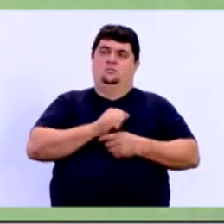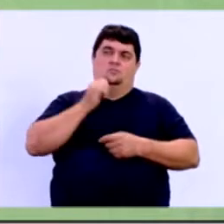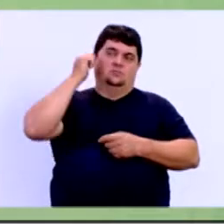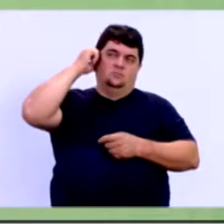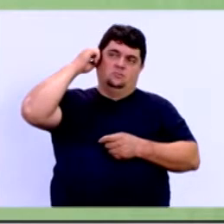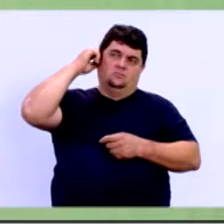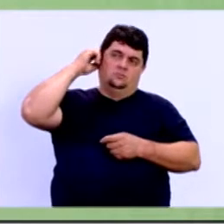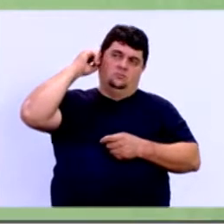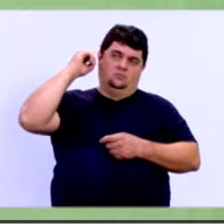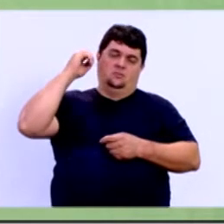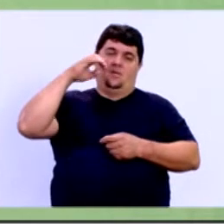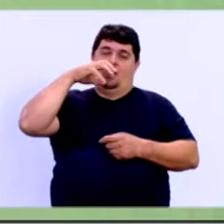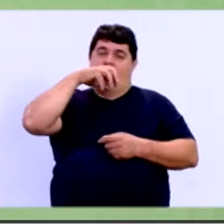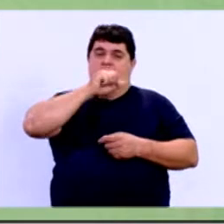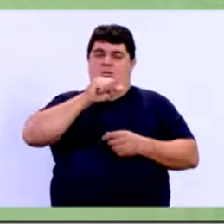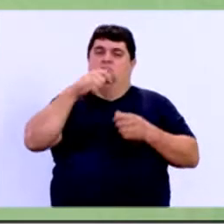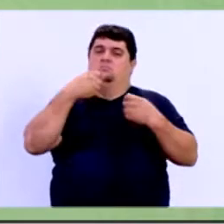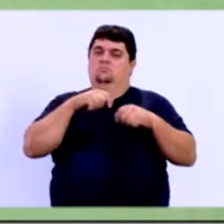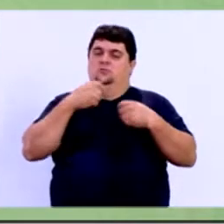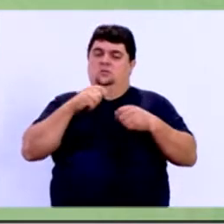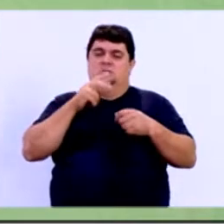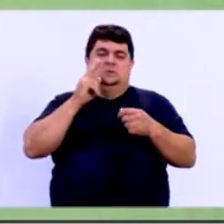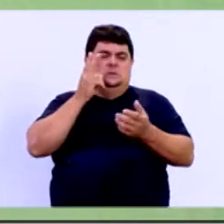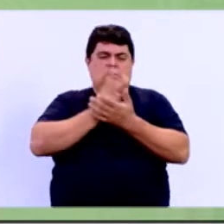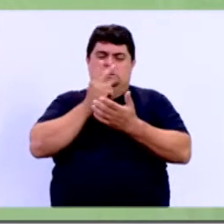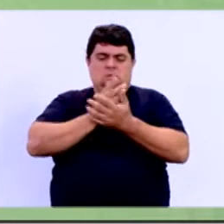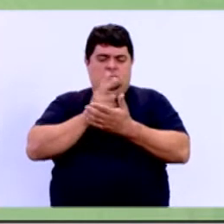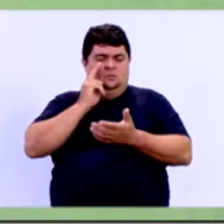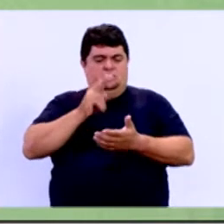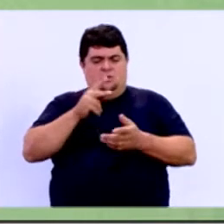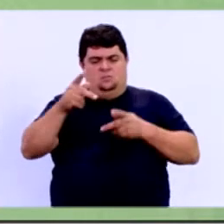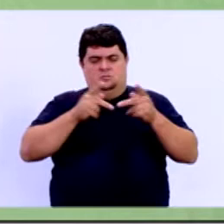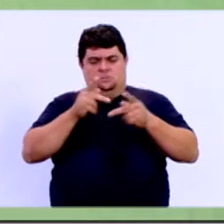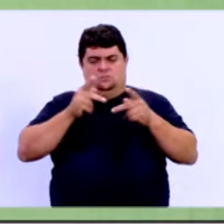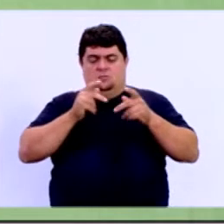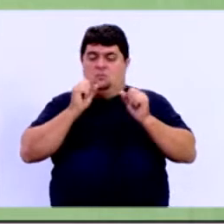só, constantemente, pois, né,